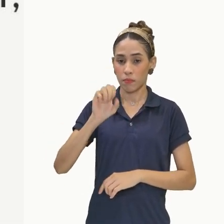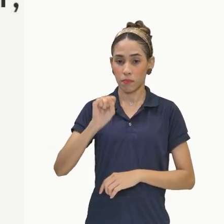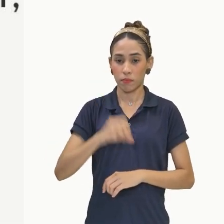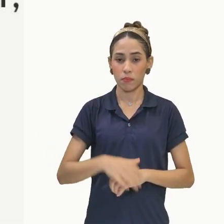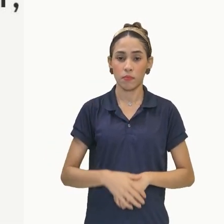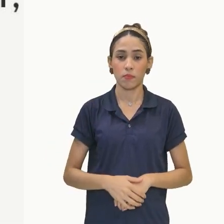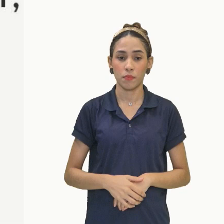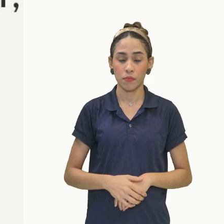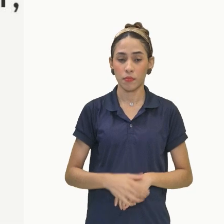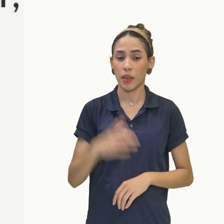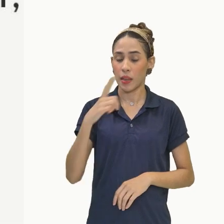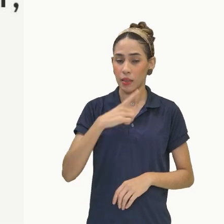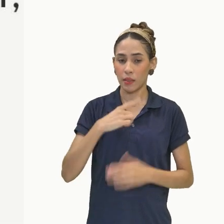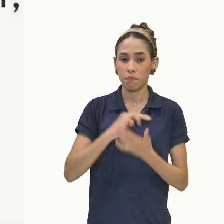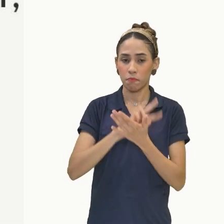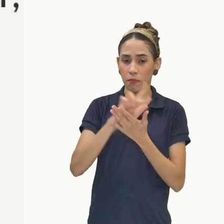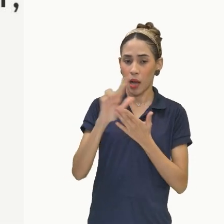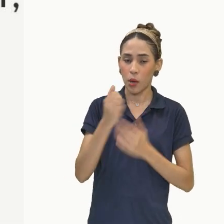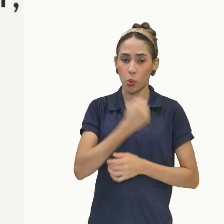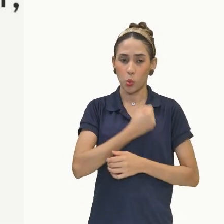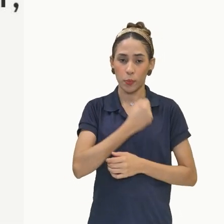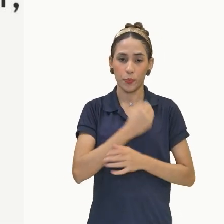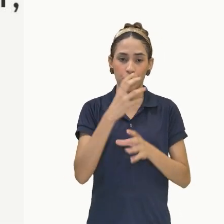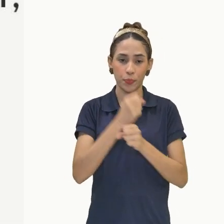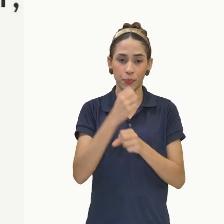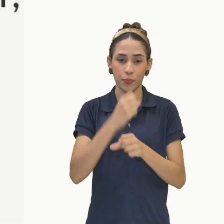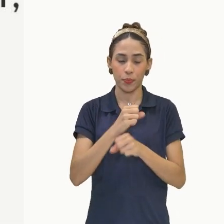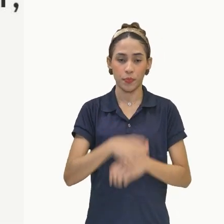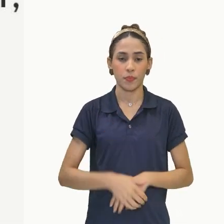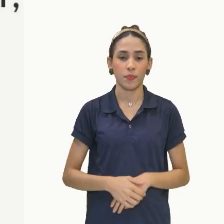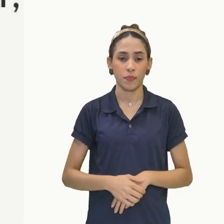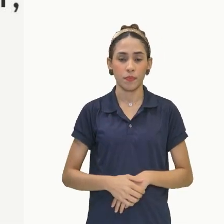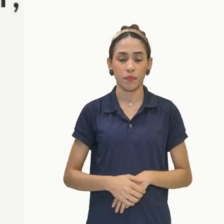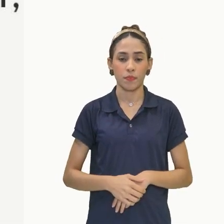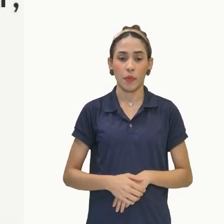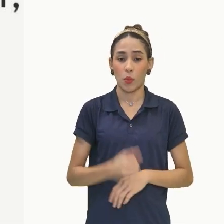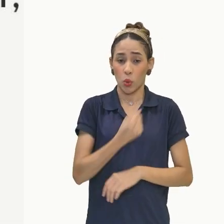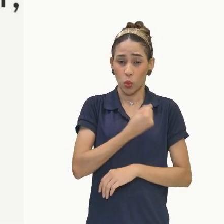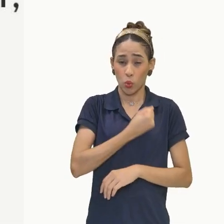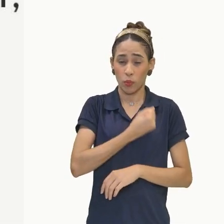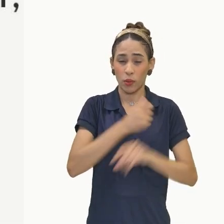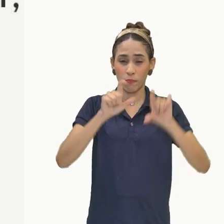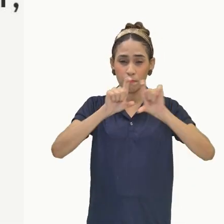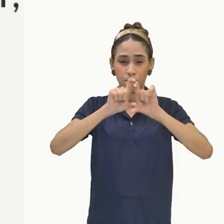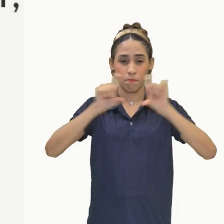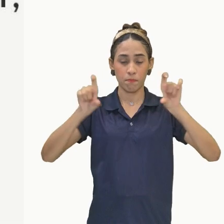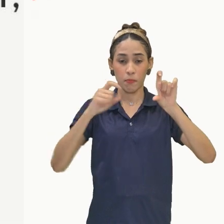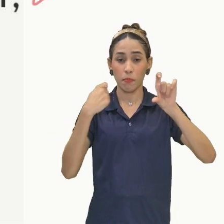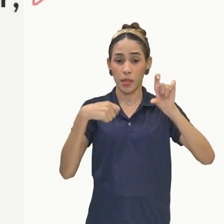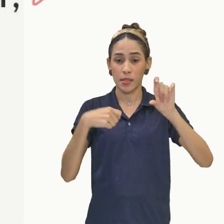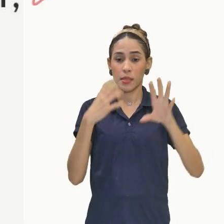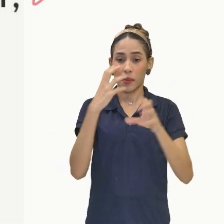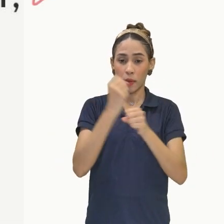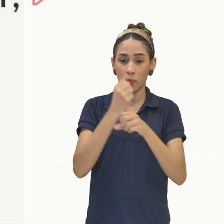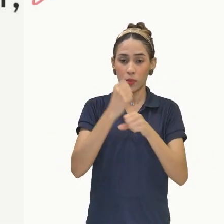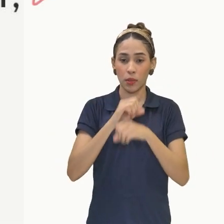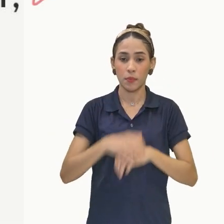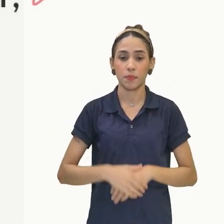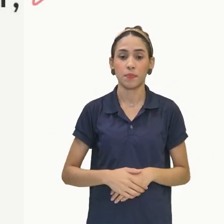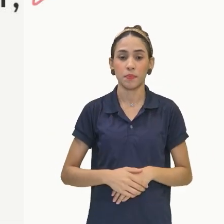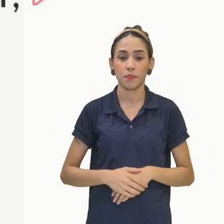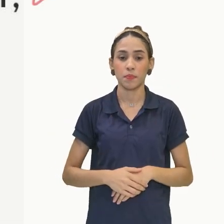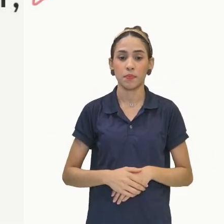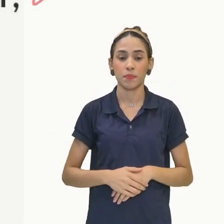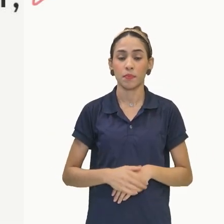vários itens para calcular aqui, ó. Com esses valores que nós temos aqui no enunciado, a gente vai calcular a corrente elétrica que